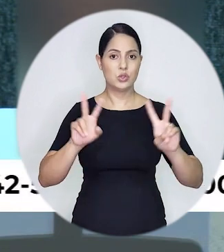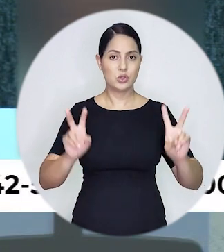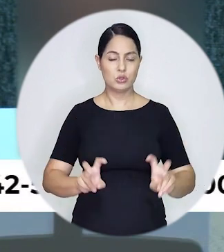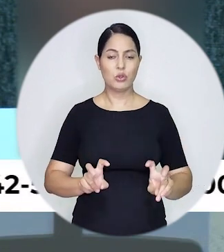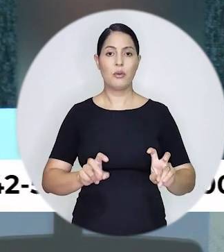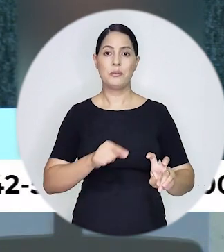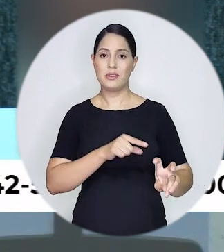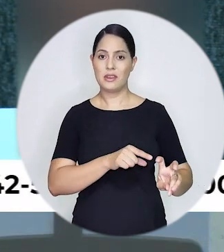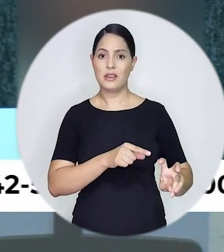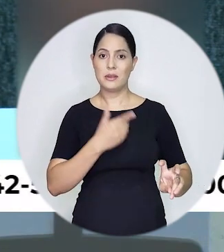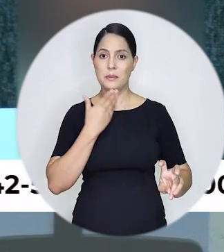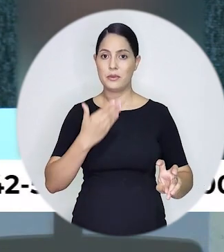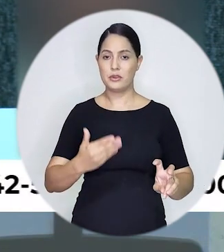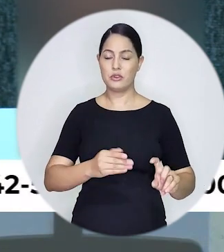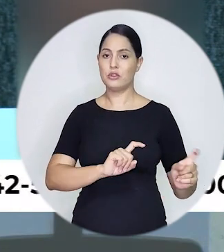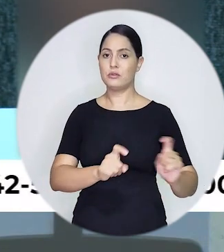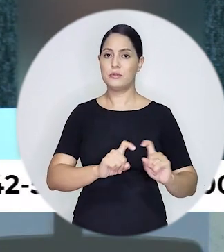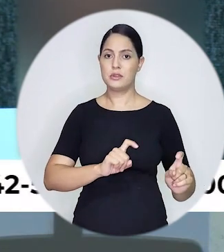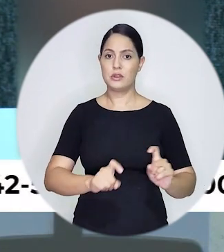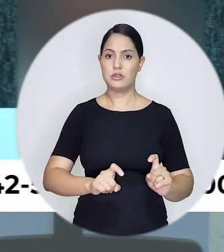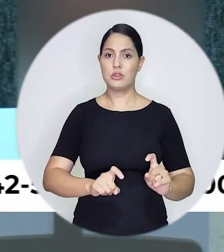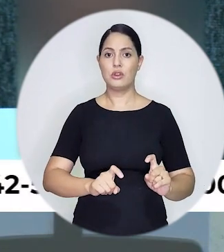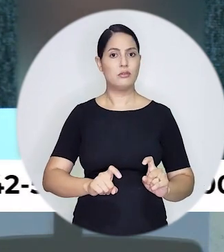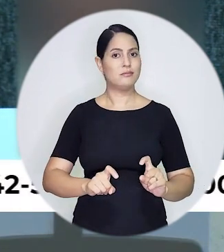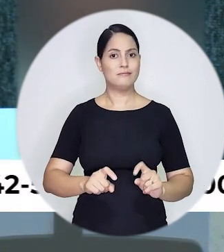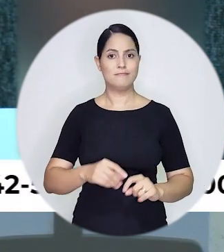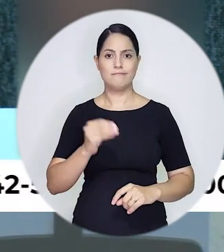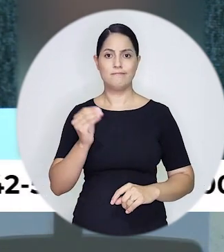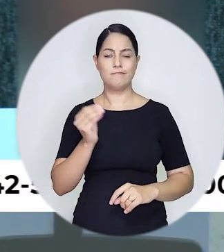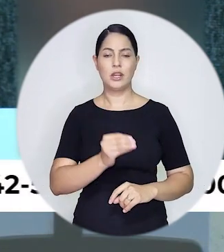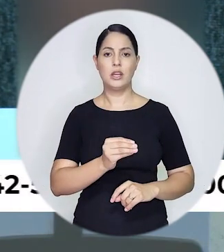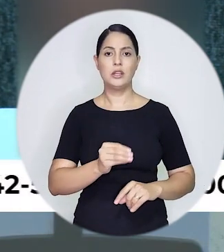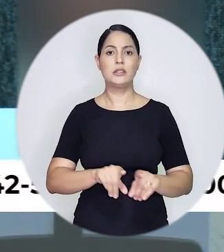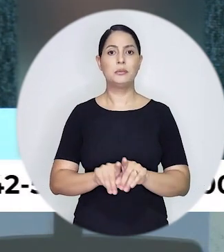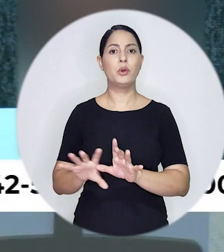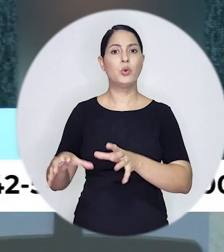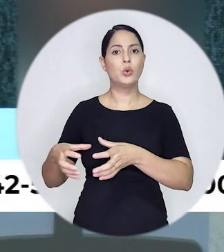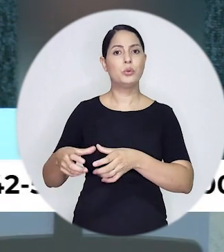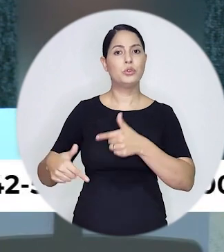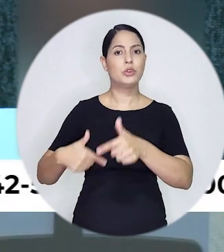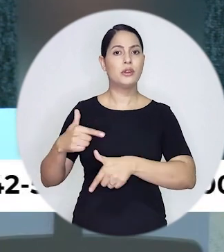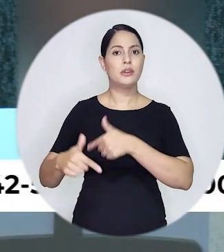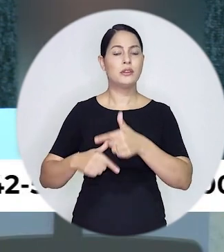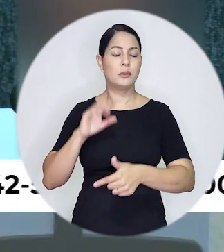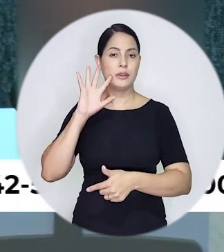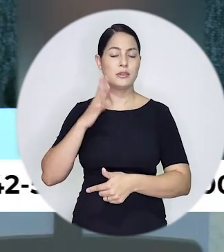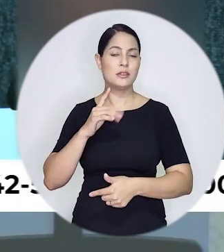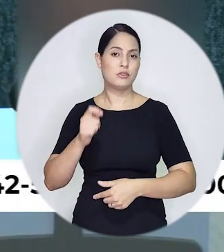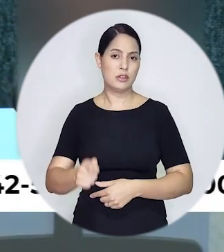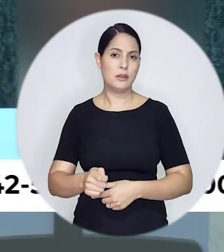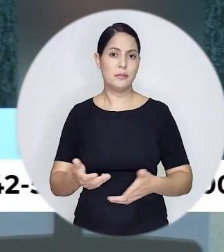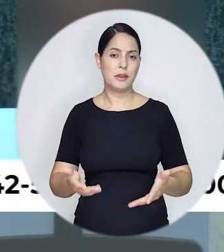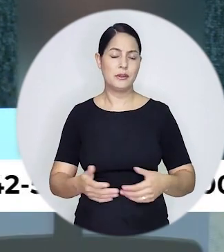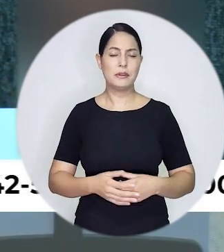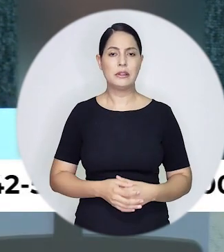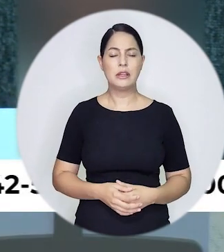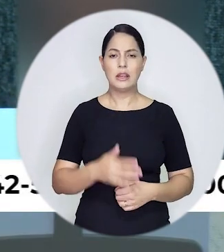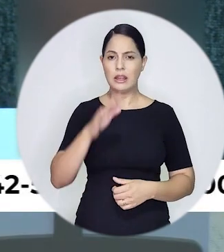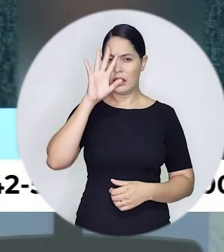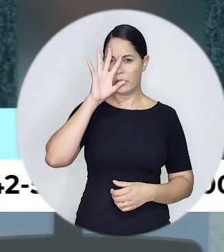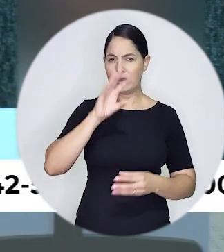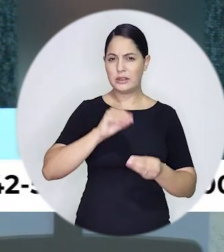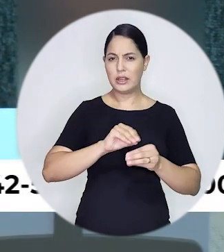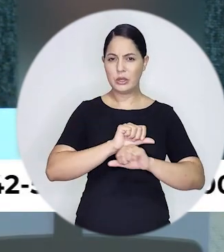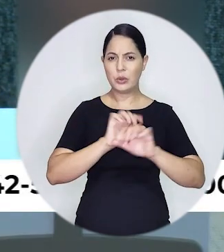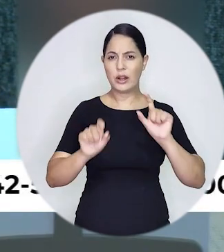de provimento ao recurso administrativo e a determinação da criação de um grupo de trabalho. Eu entendo, pelo